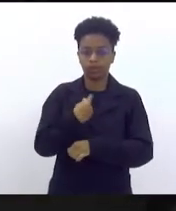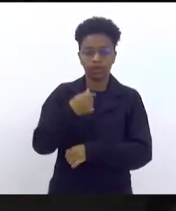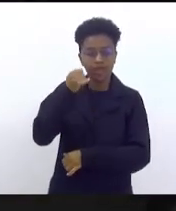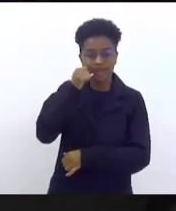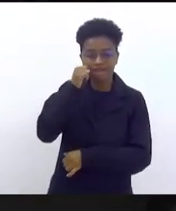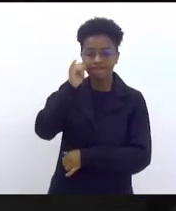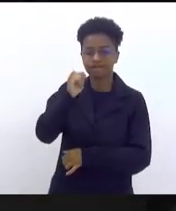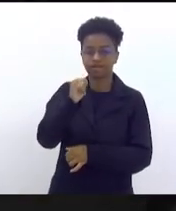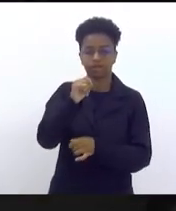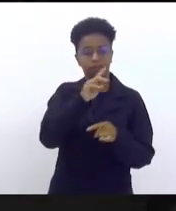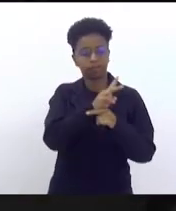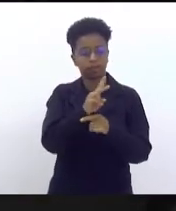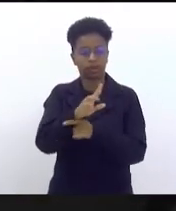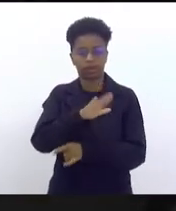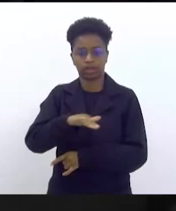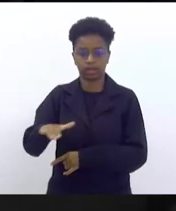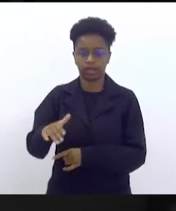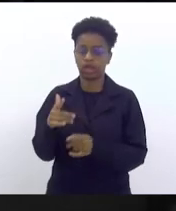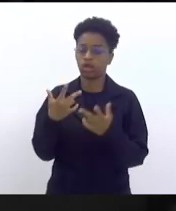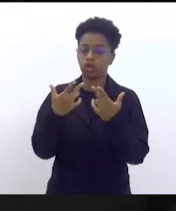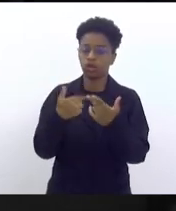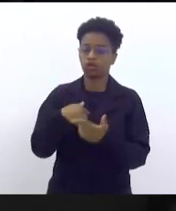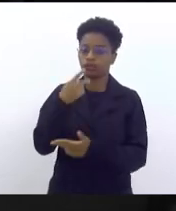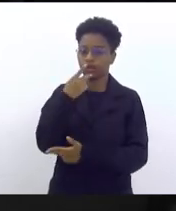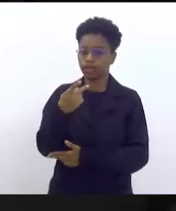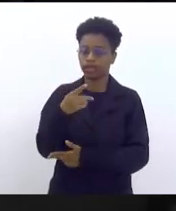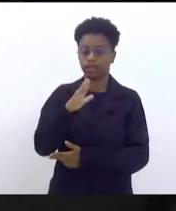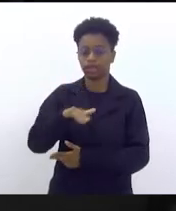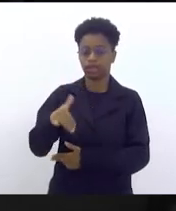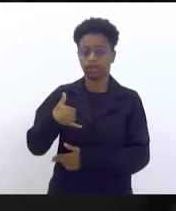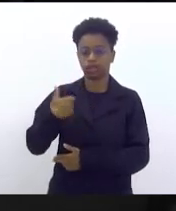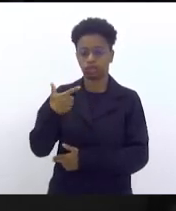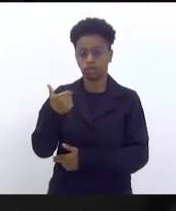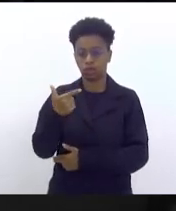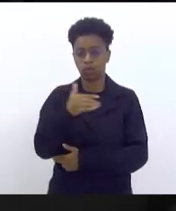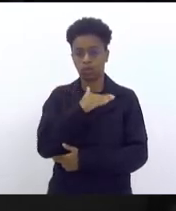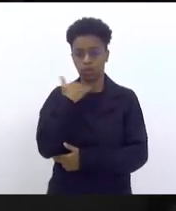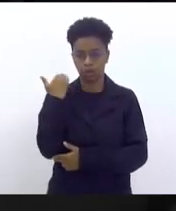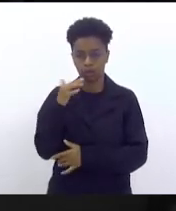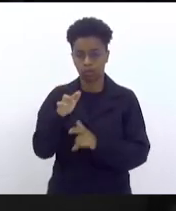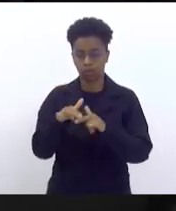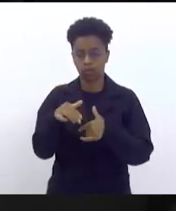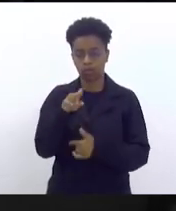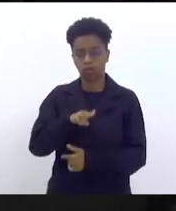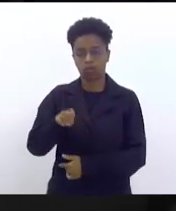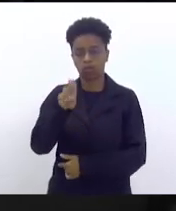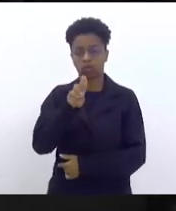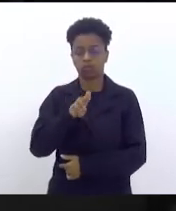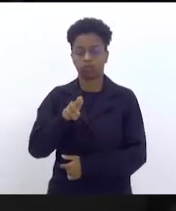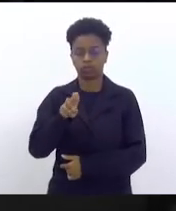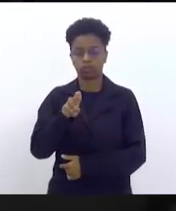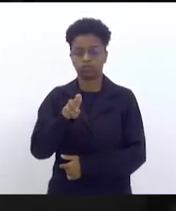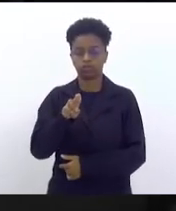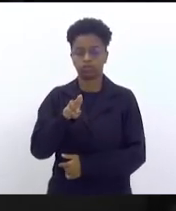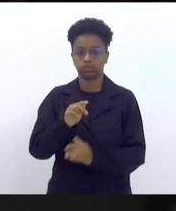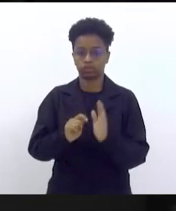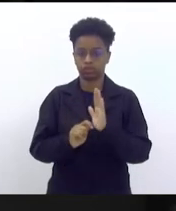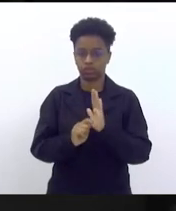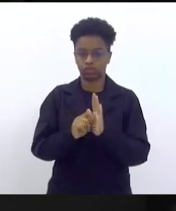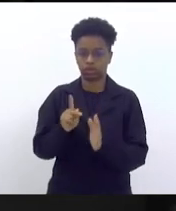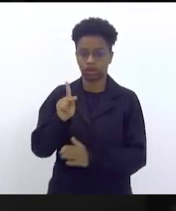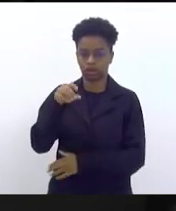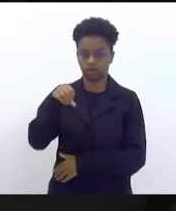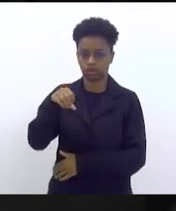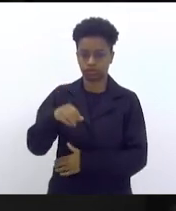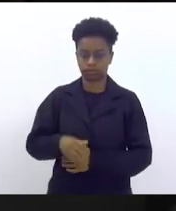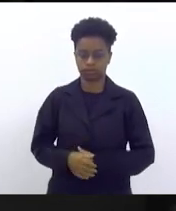nossas crianças como aqui relatei uma criança de 12 anos que veio a falecer após o uso de uma substância dessa do K9